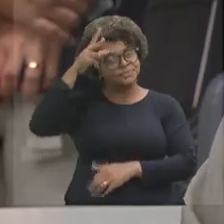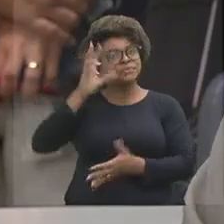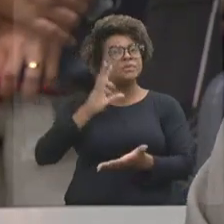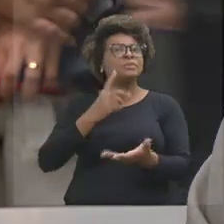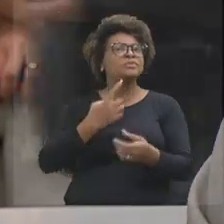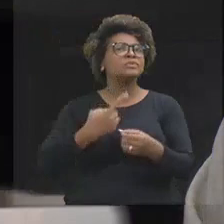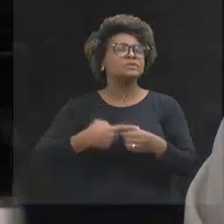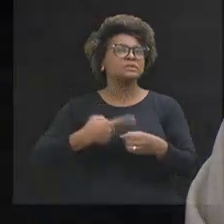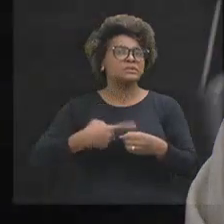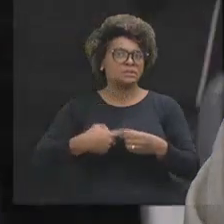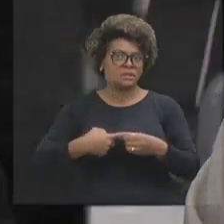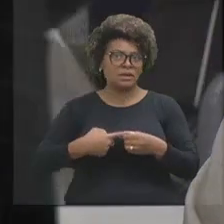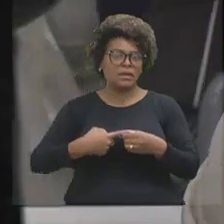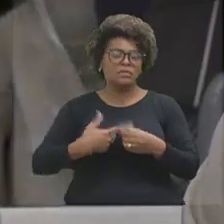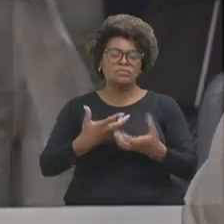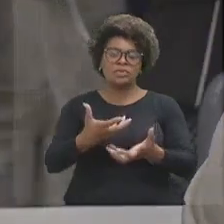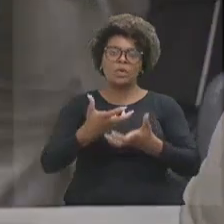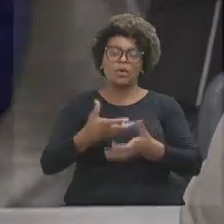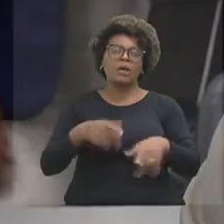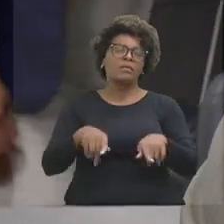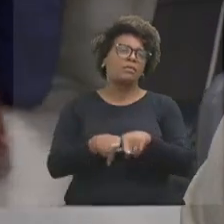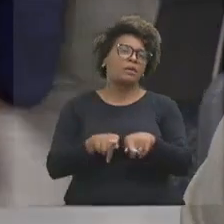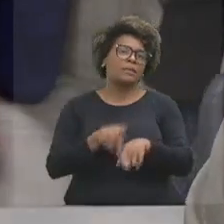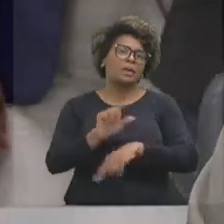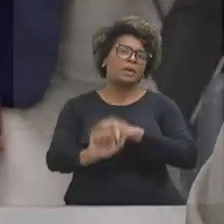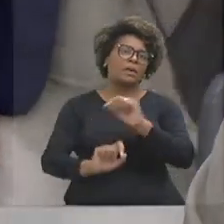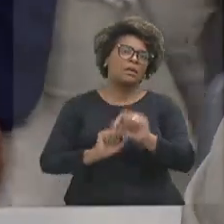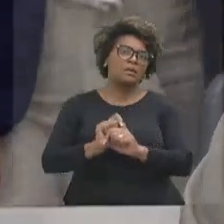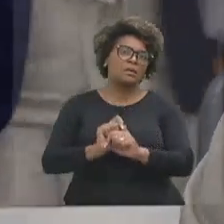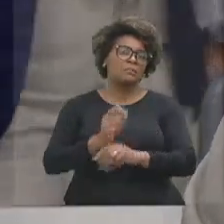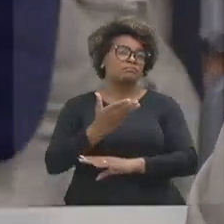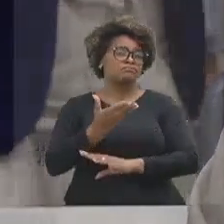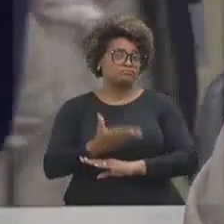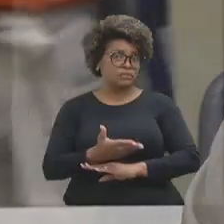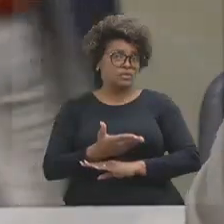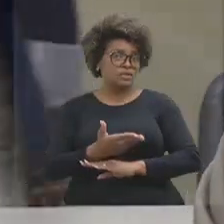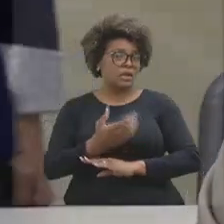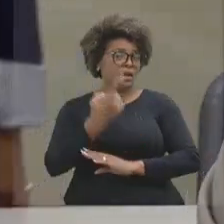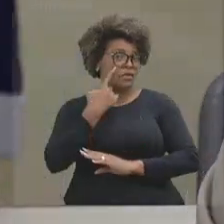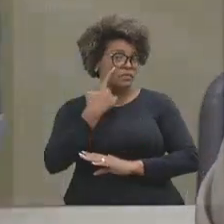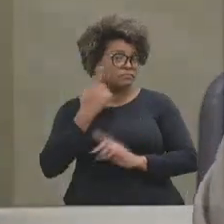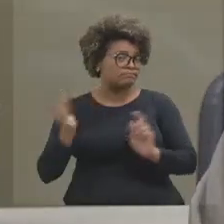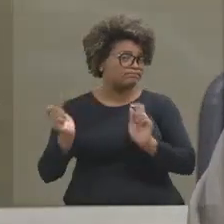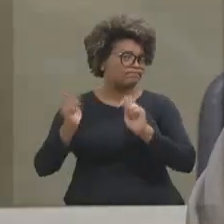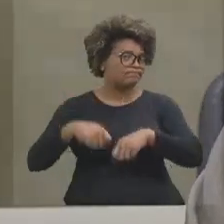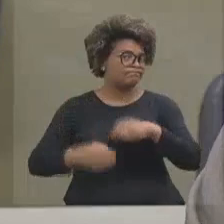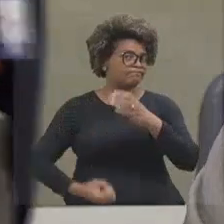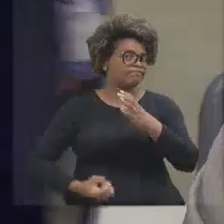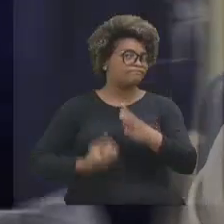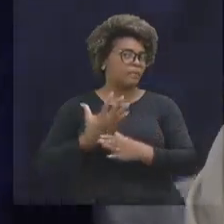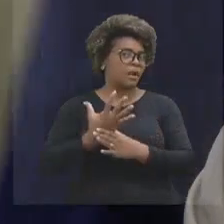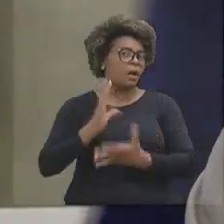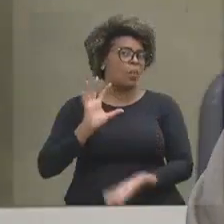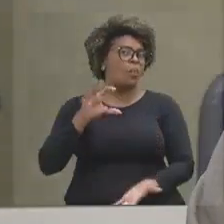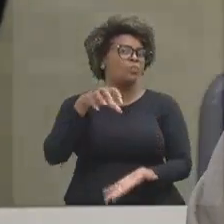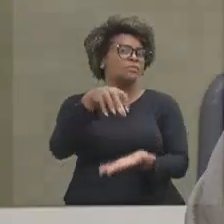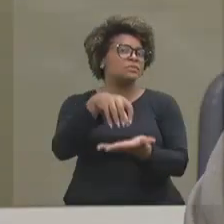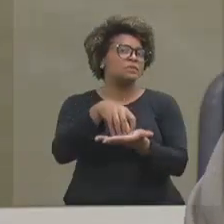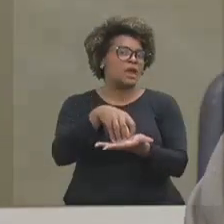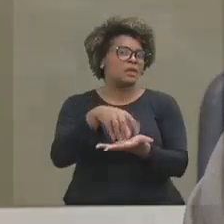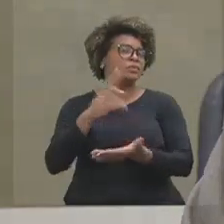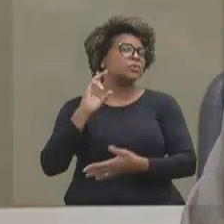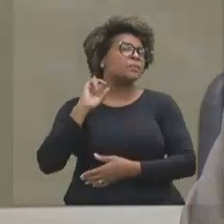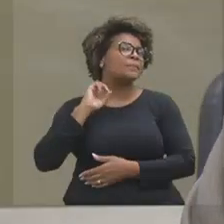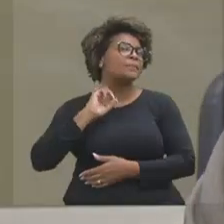e Gostaríamos também que o senhor disse a possibilidade da criação de um centro Mineiro de